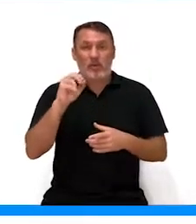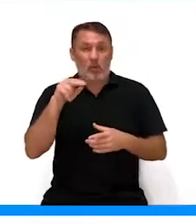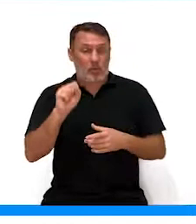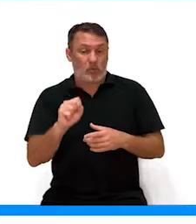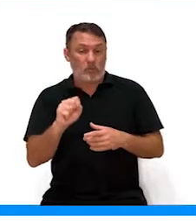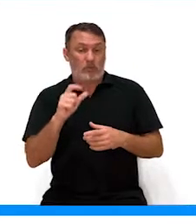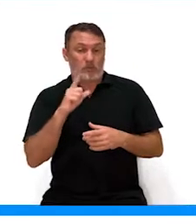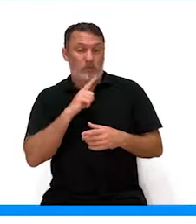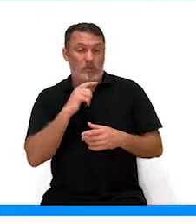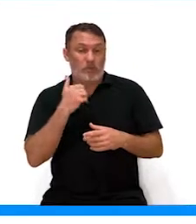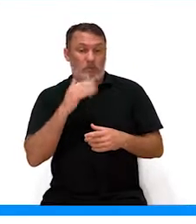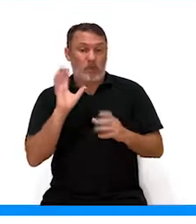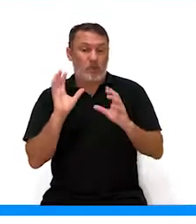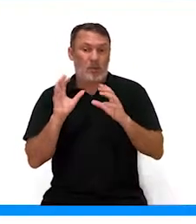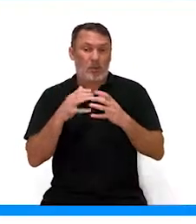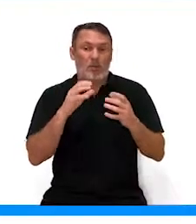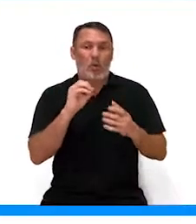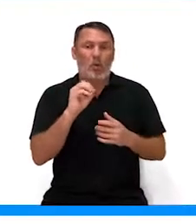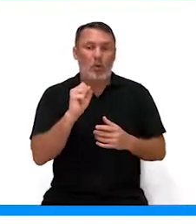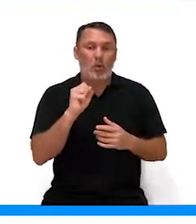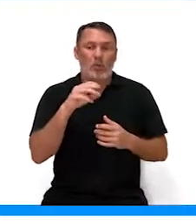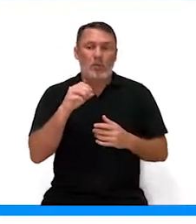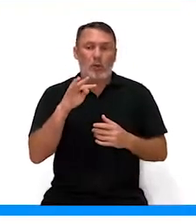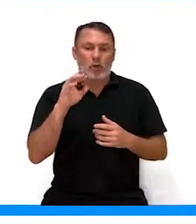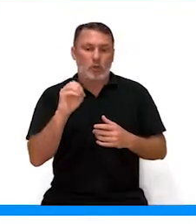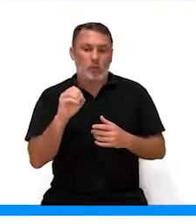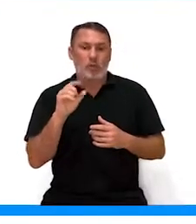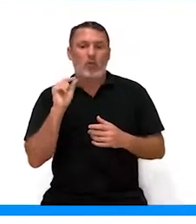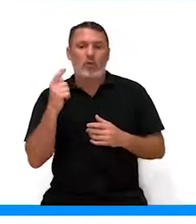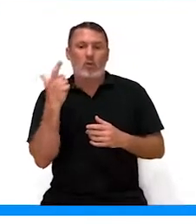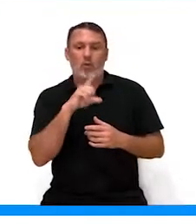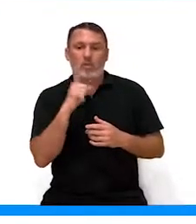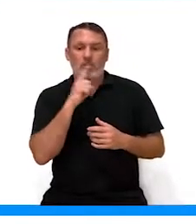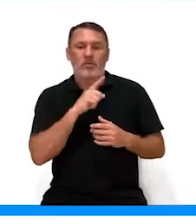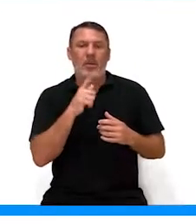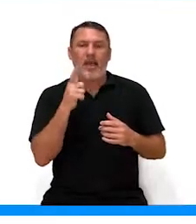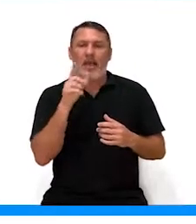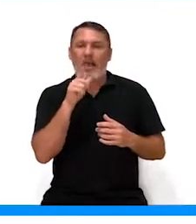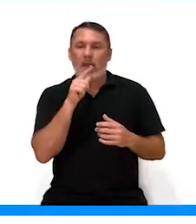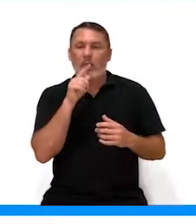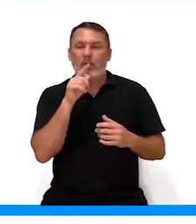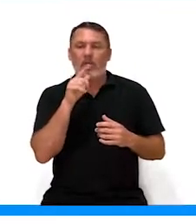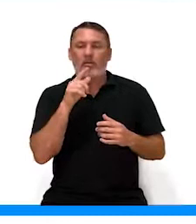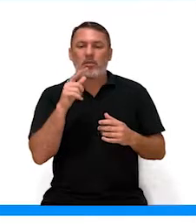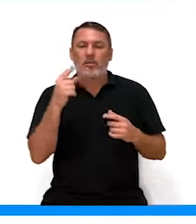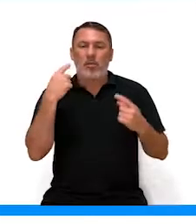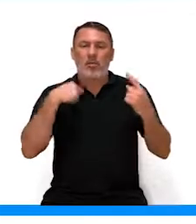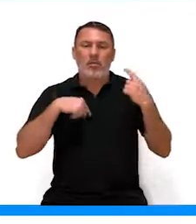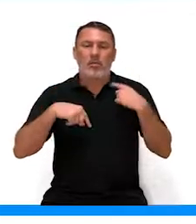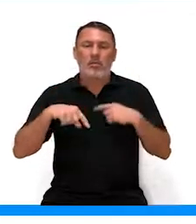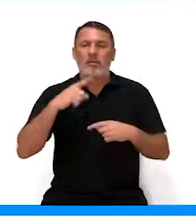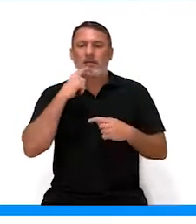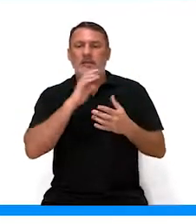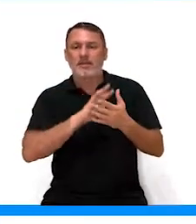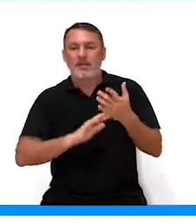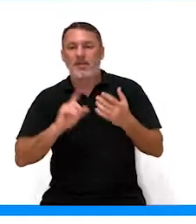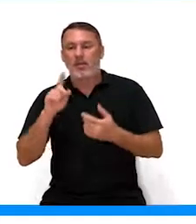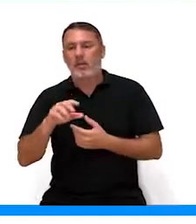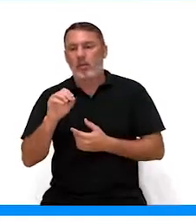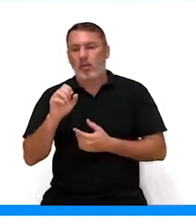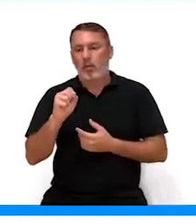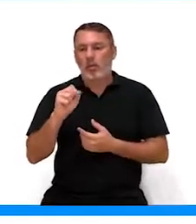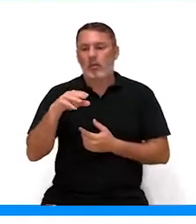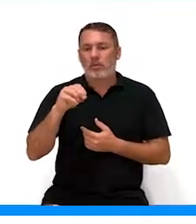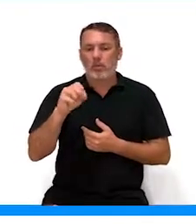atrai muitos íons. Isso gera um grande potencial osmótico que faz com que essas células consigam absorver água